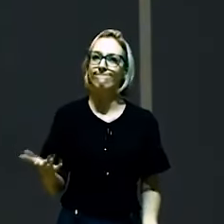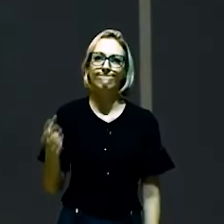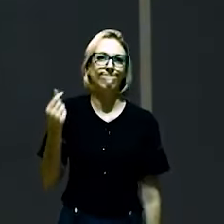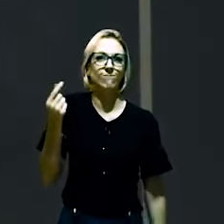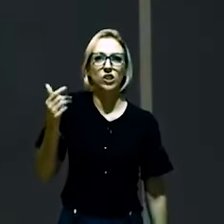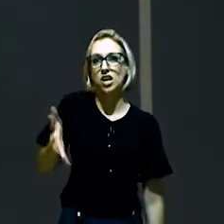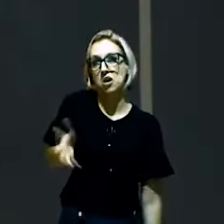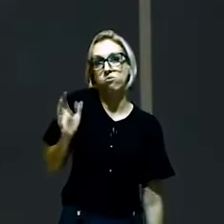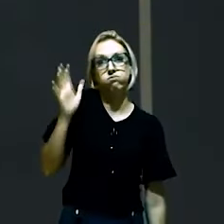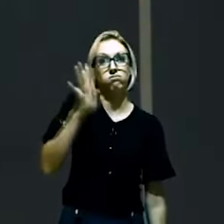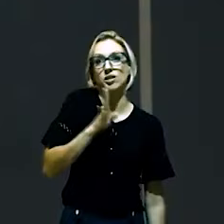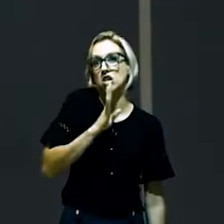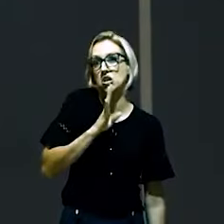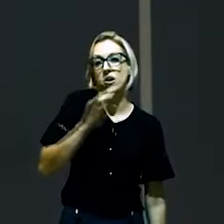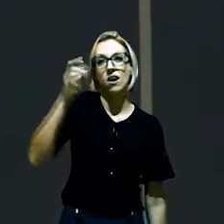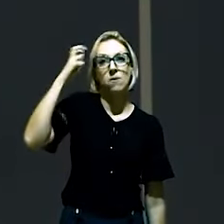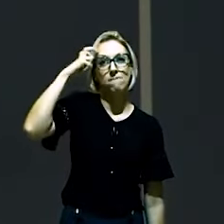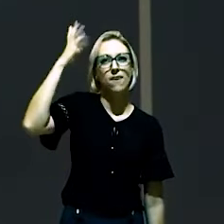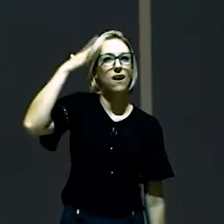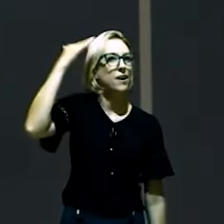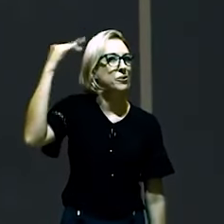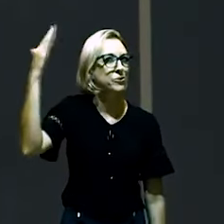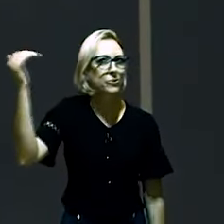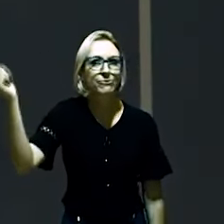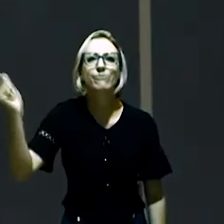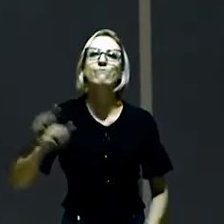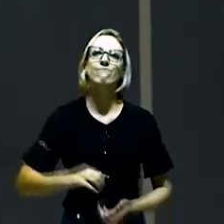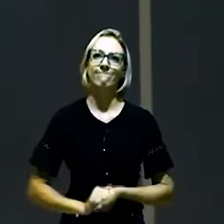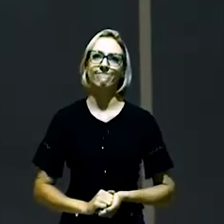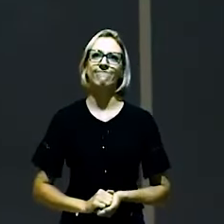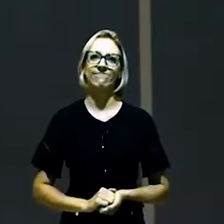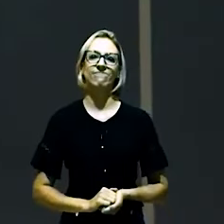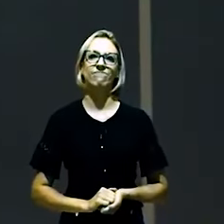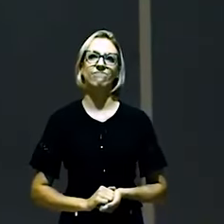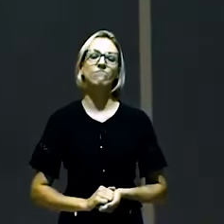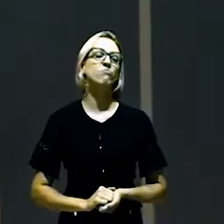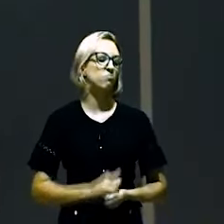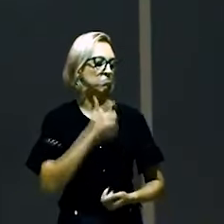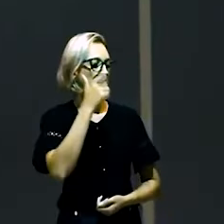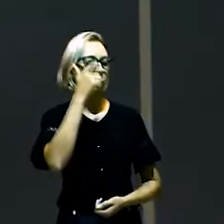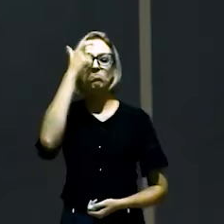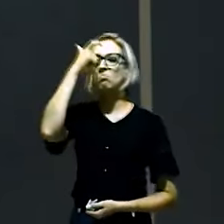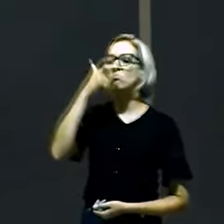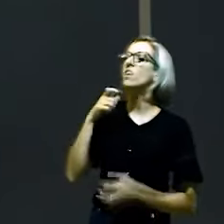pelo conhecimento, por toda a fama, achou que estava acima de toda e qualquer lei.